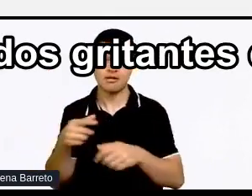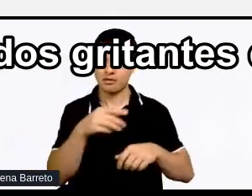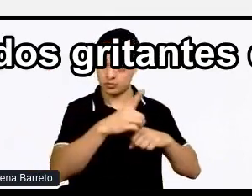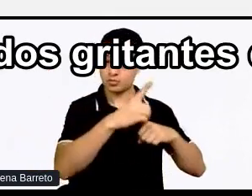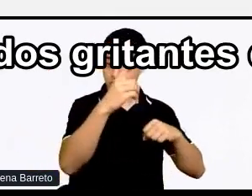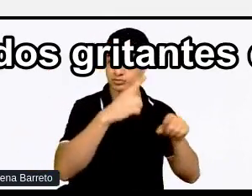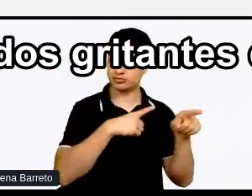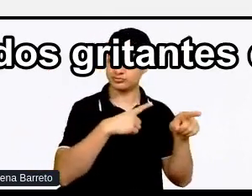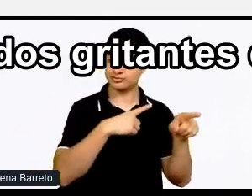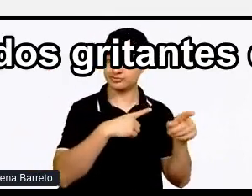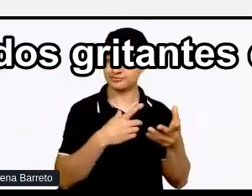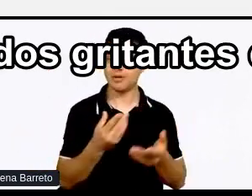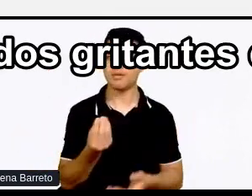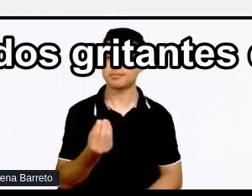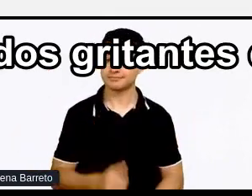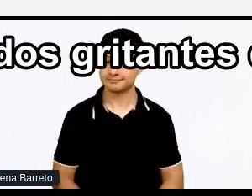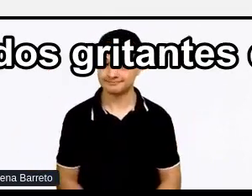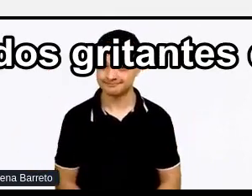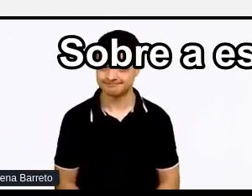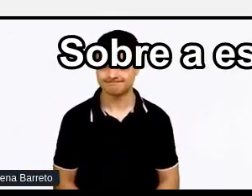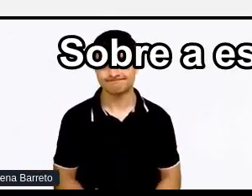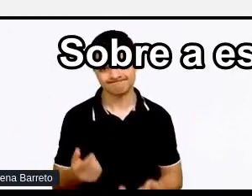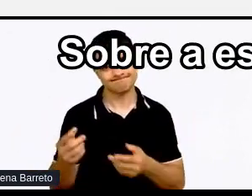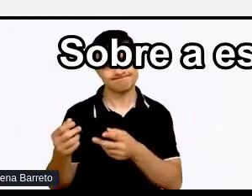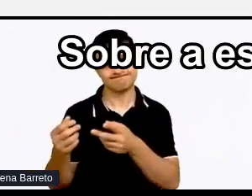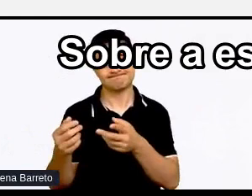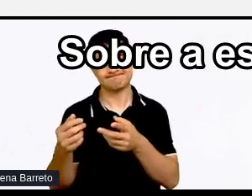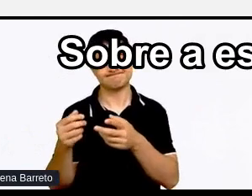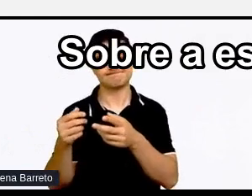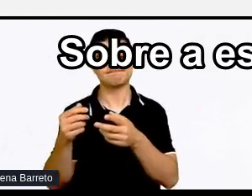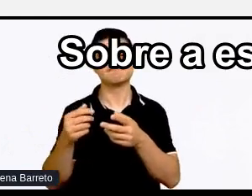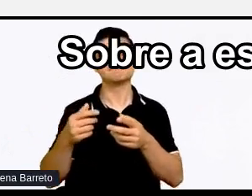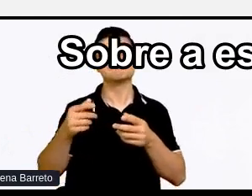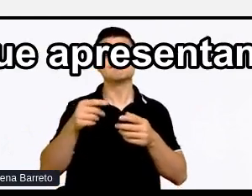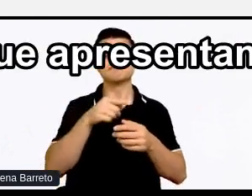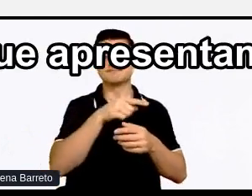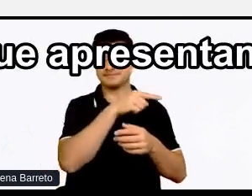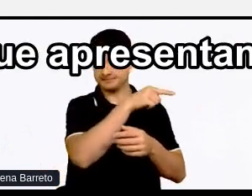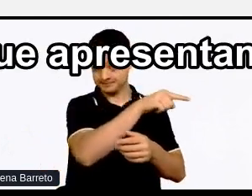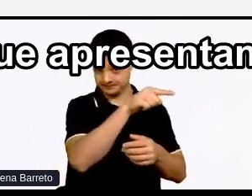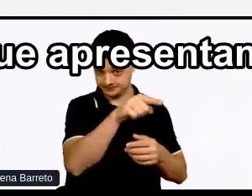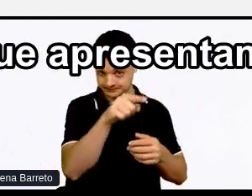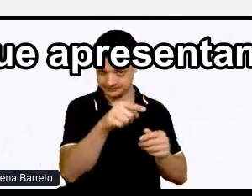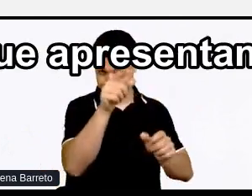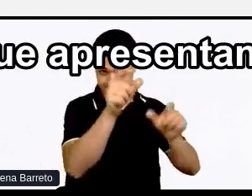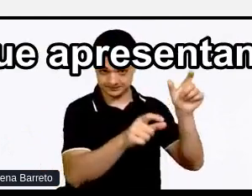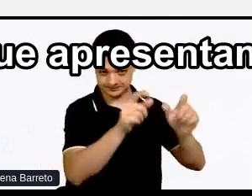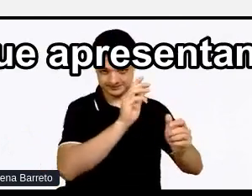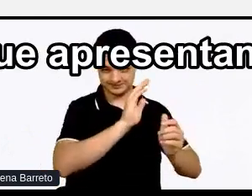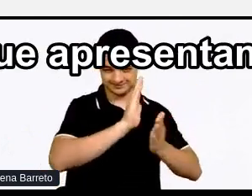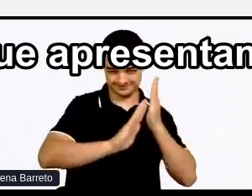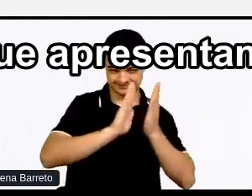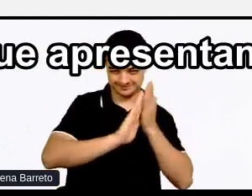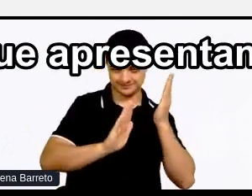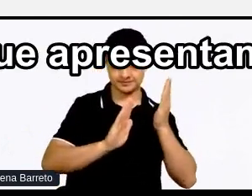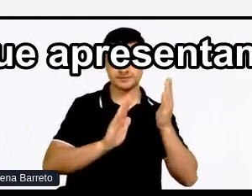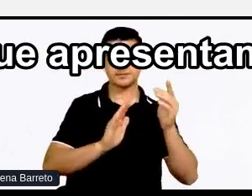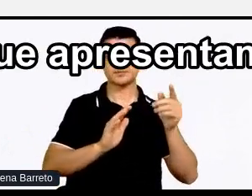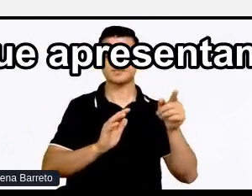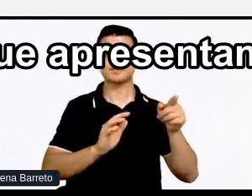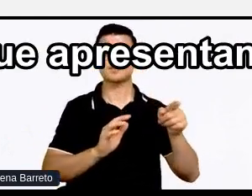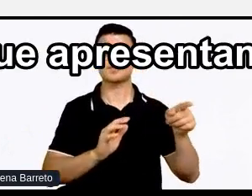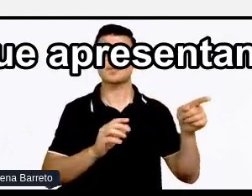esses dados, né, gritantes que a gente tem que perceber sobre a escolaridade, né, 34% que apresentam esse